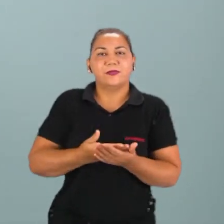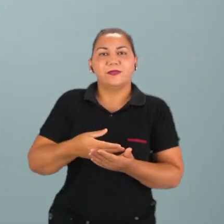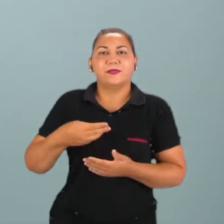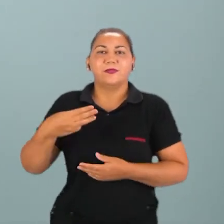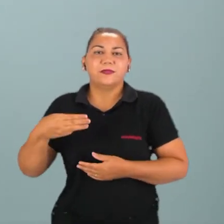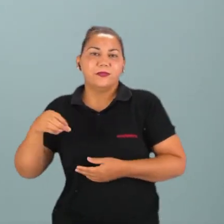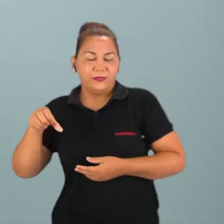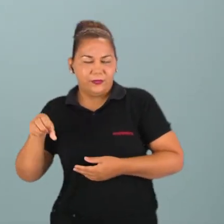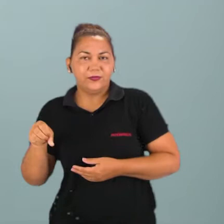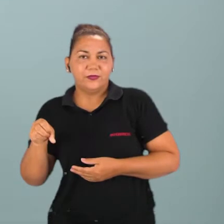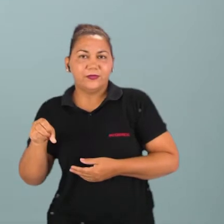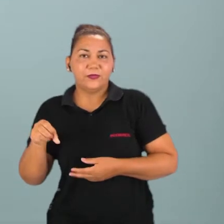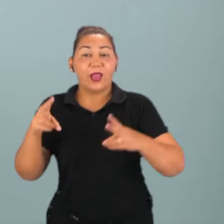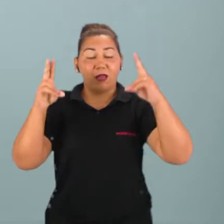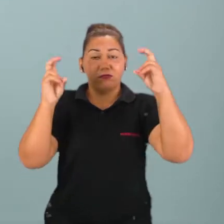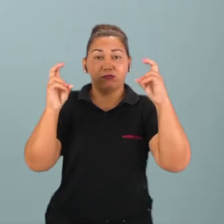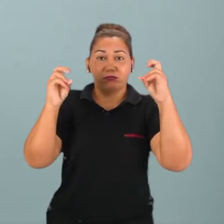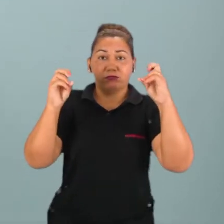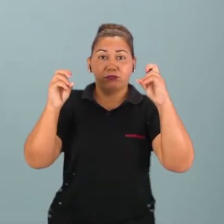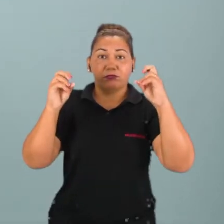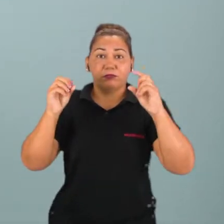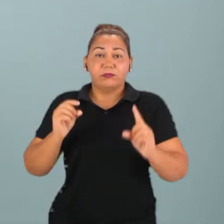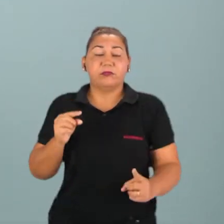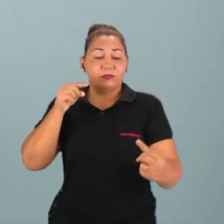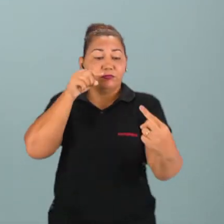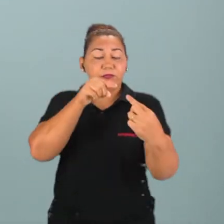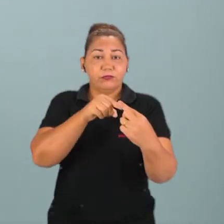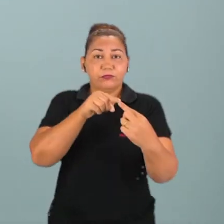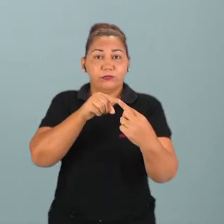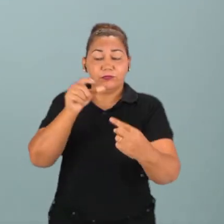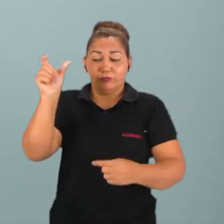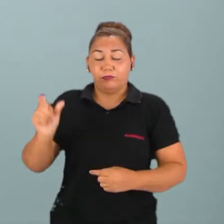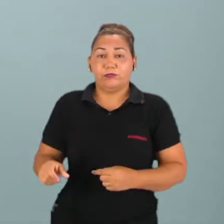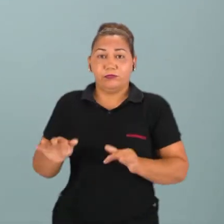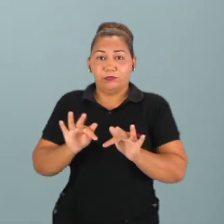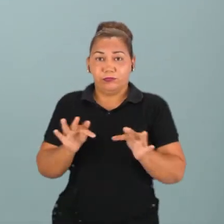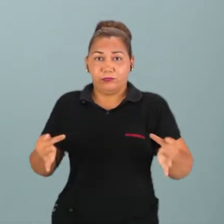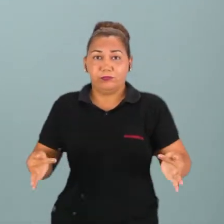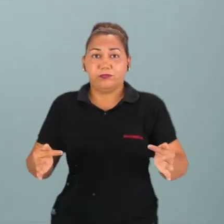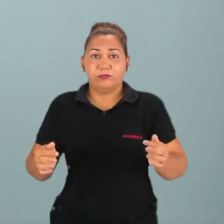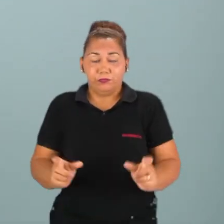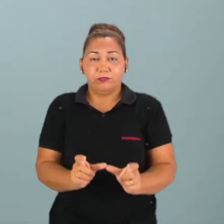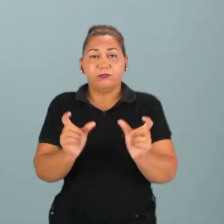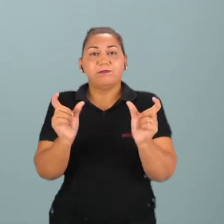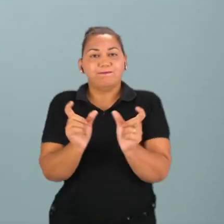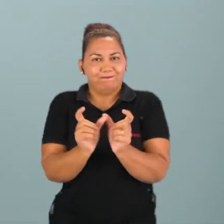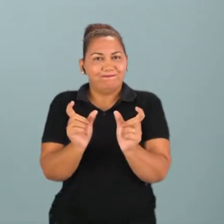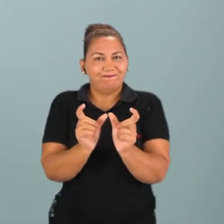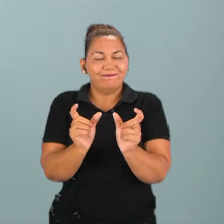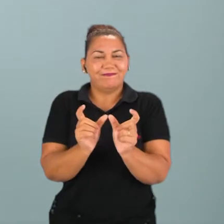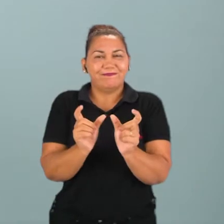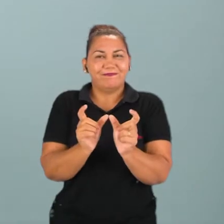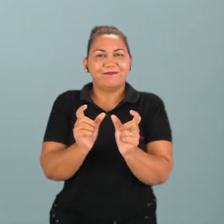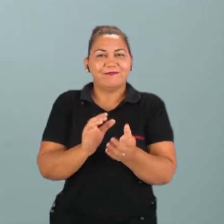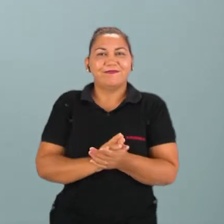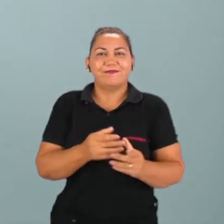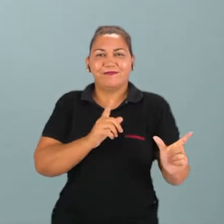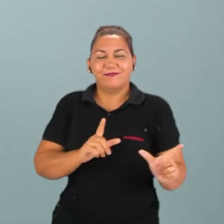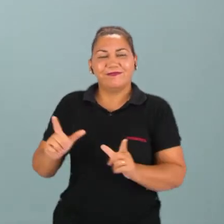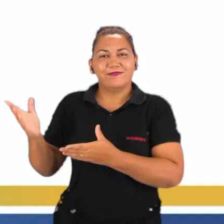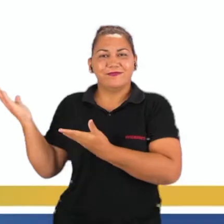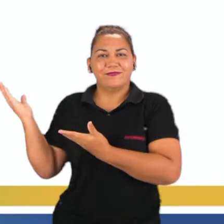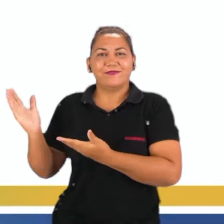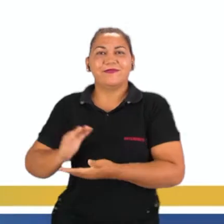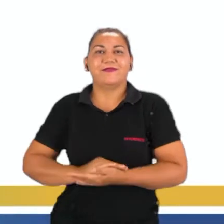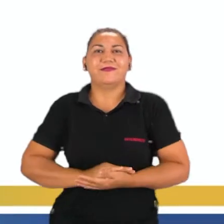e nós iremos falar sobre identificando sujeito simples e composto. Para isso, vamos ao slide.